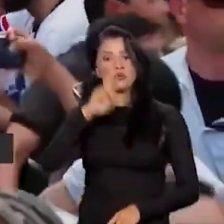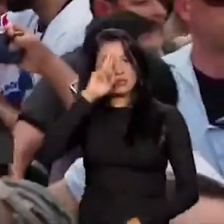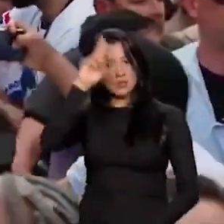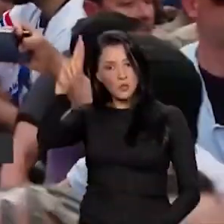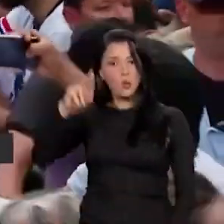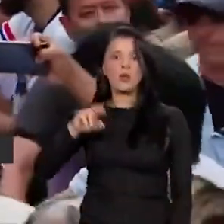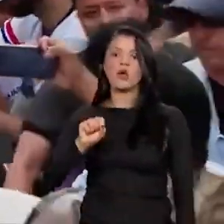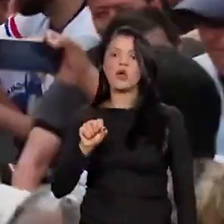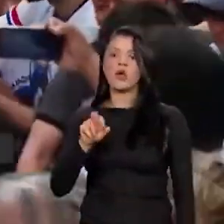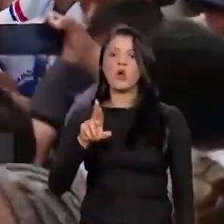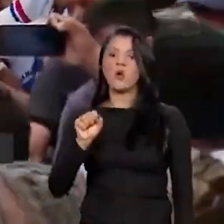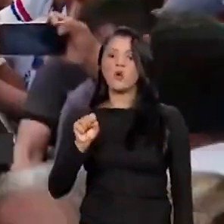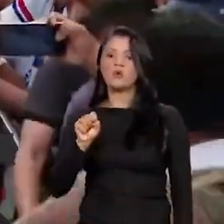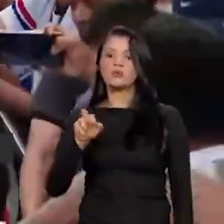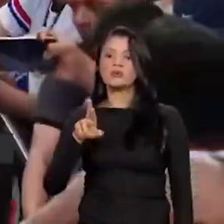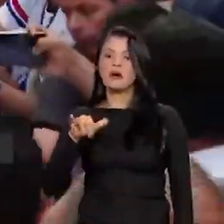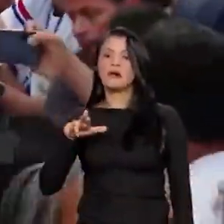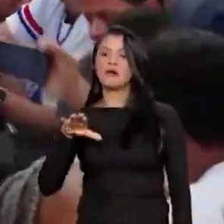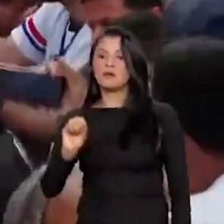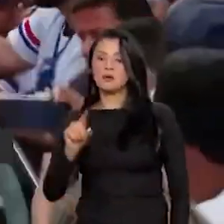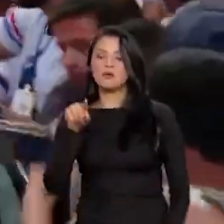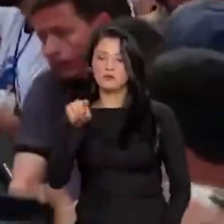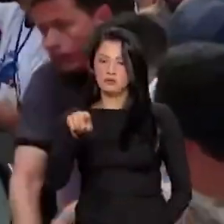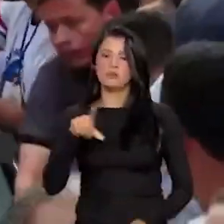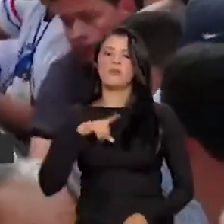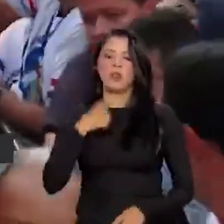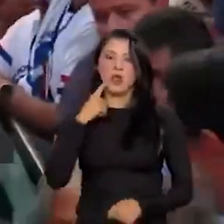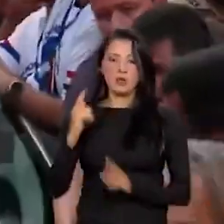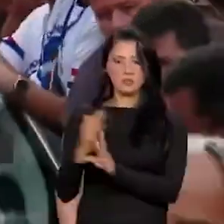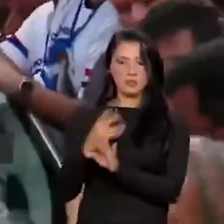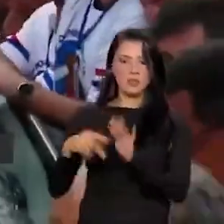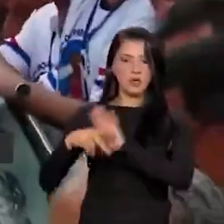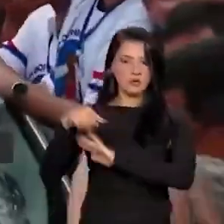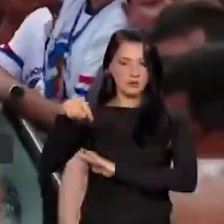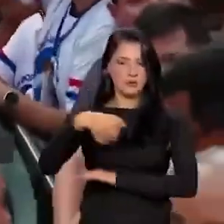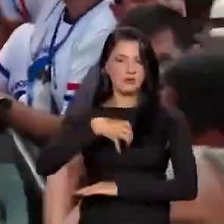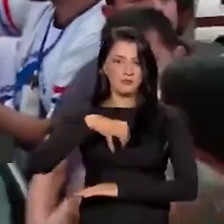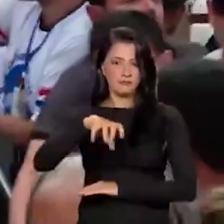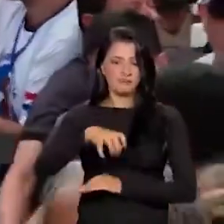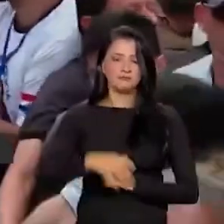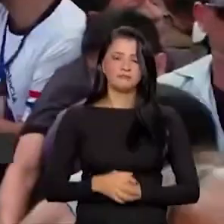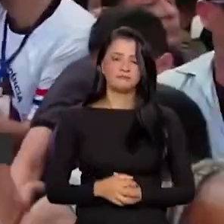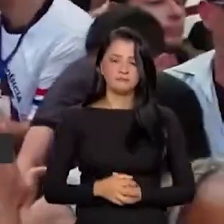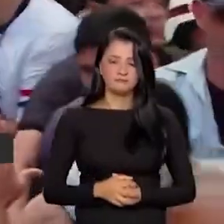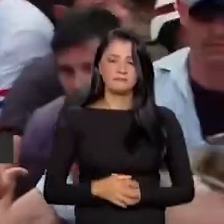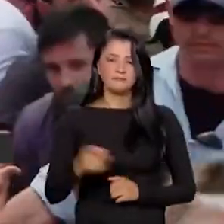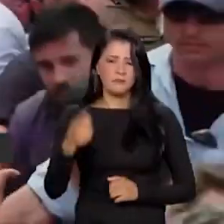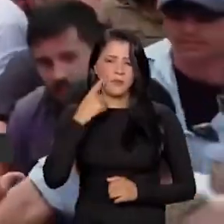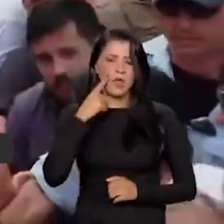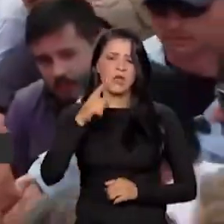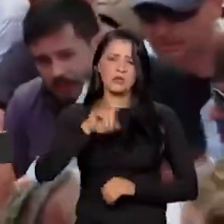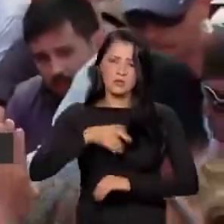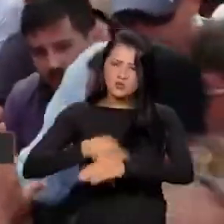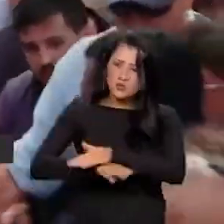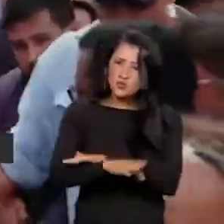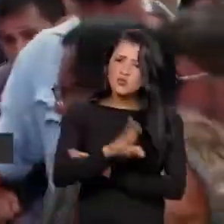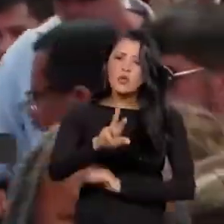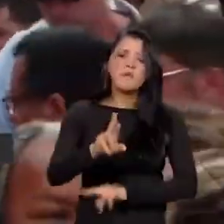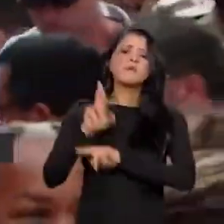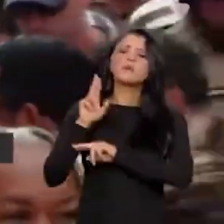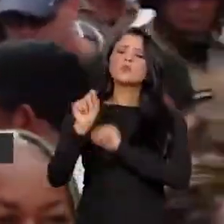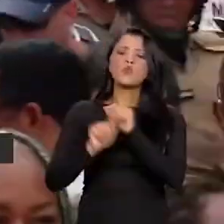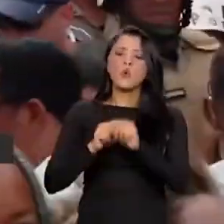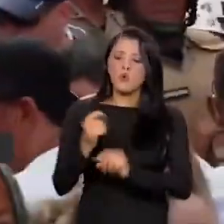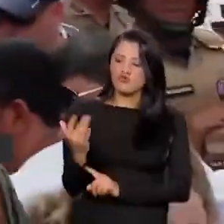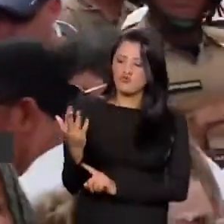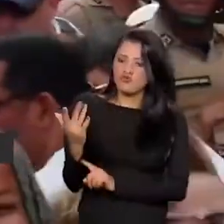Recôncavo Baiano. Esse rito é representado por uma chama